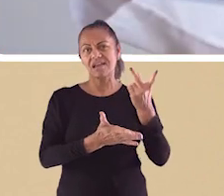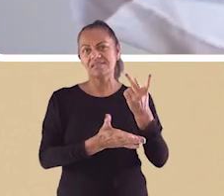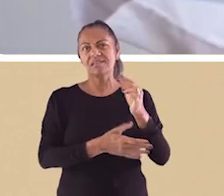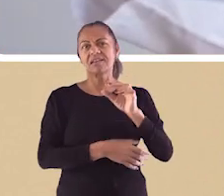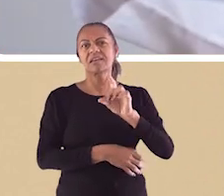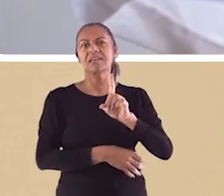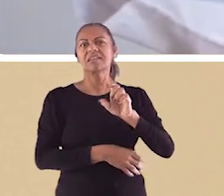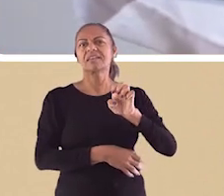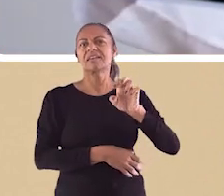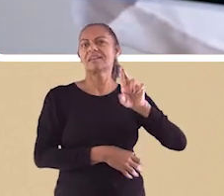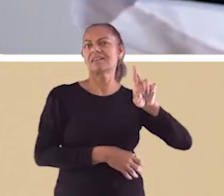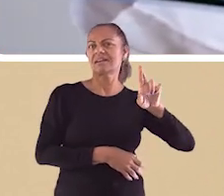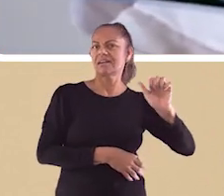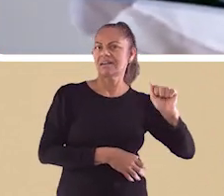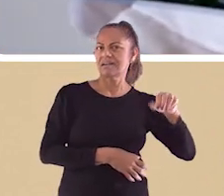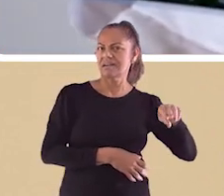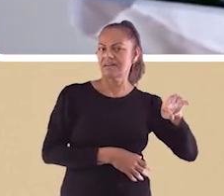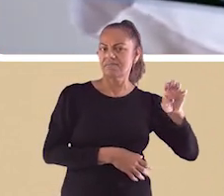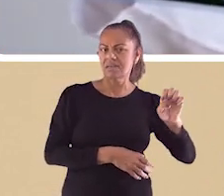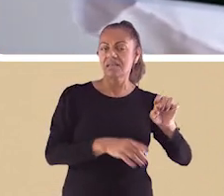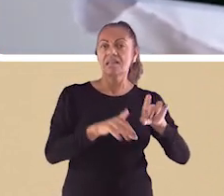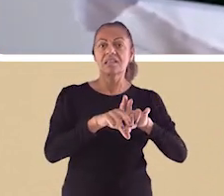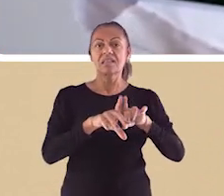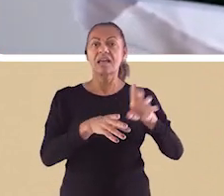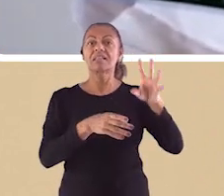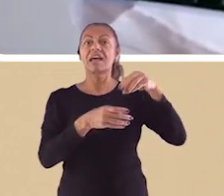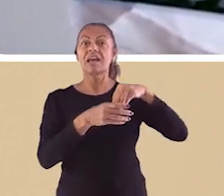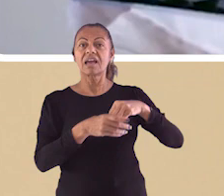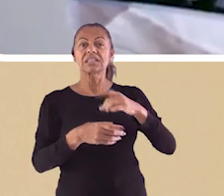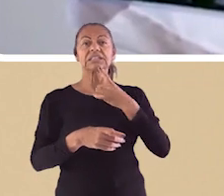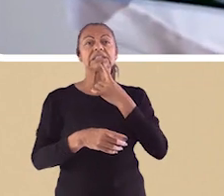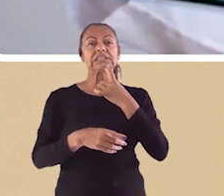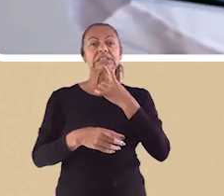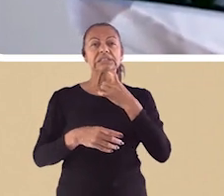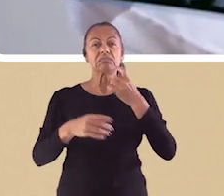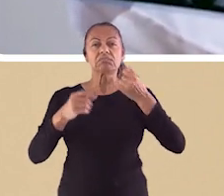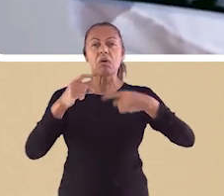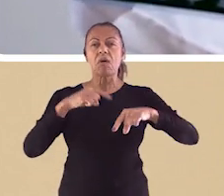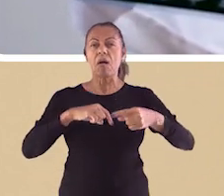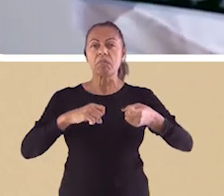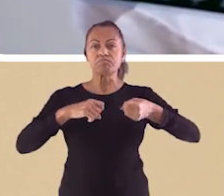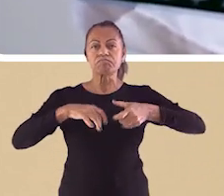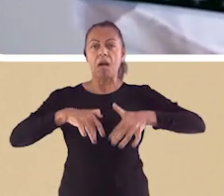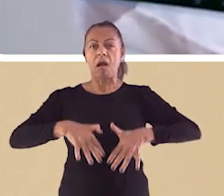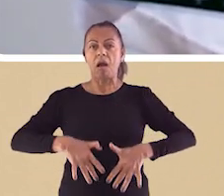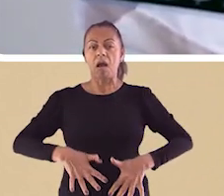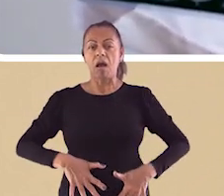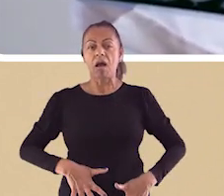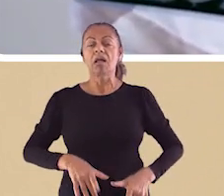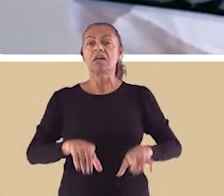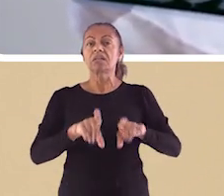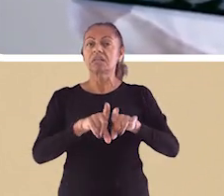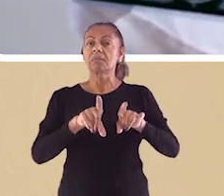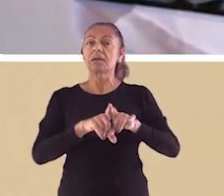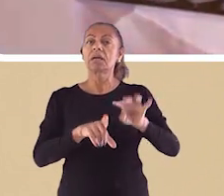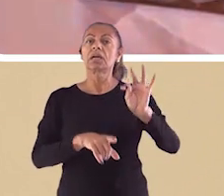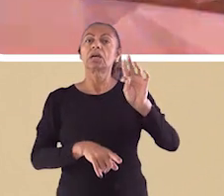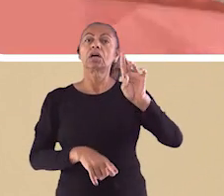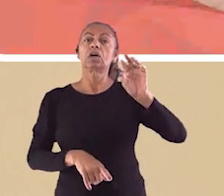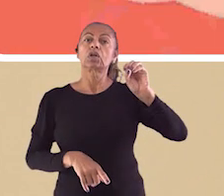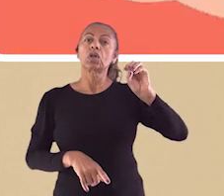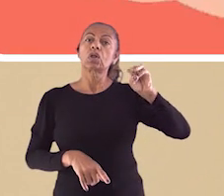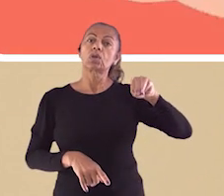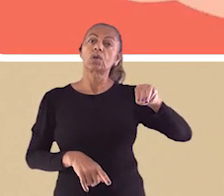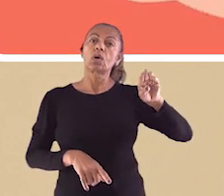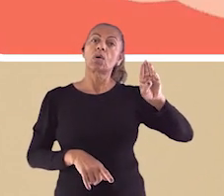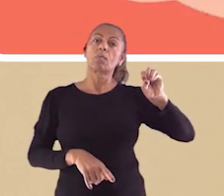AVC, o AVC isquêmico, corresponde a mais de 80% dos casos de derrame. Existem também os AVCs